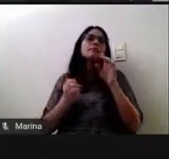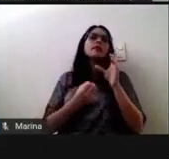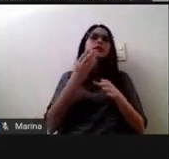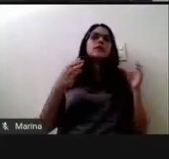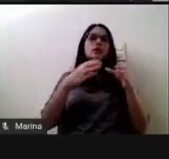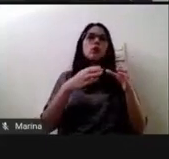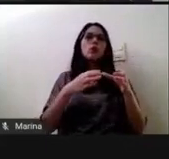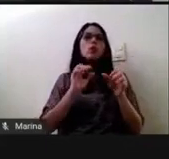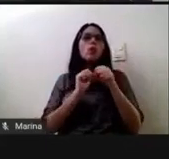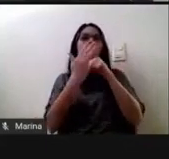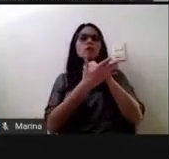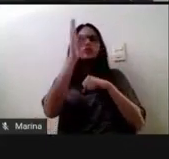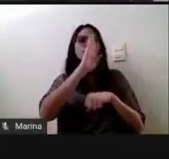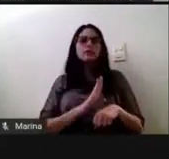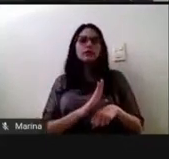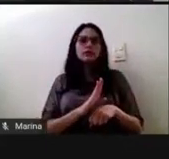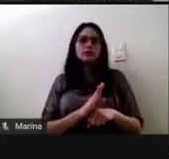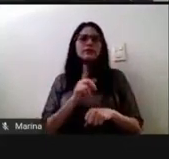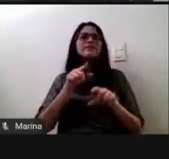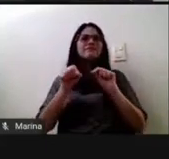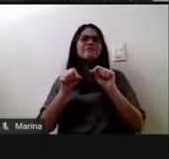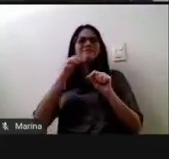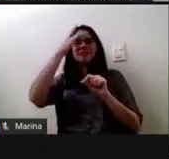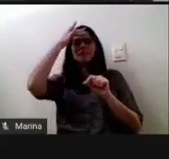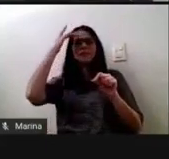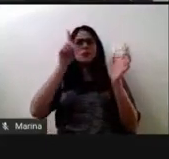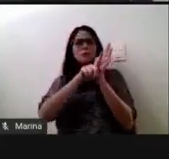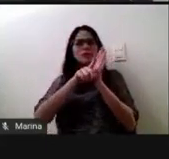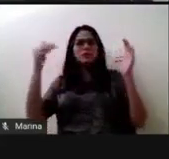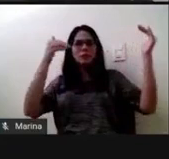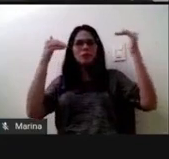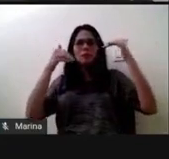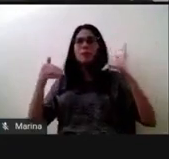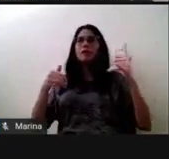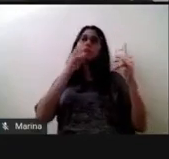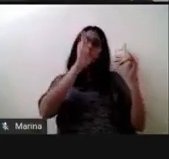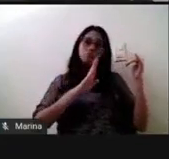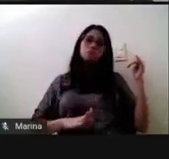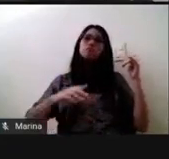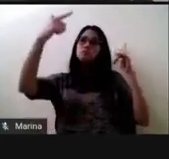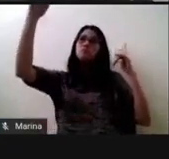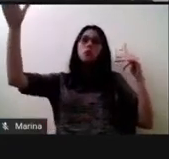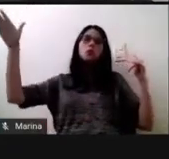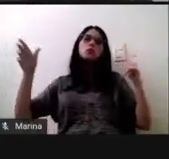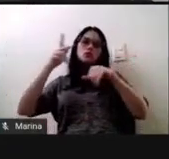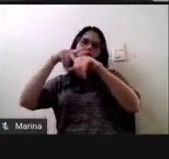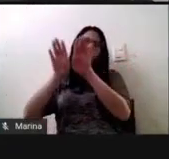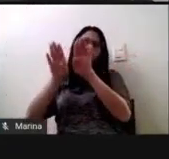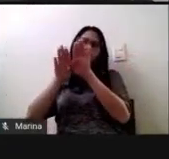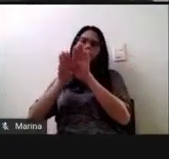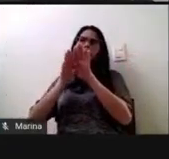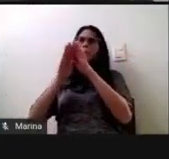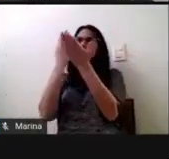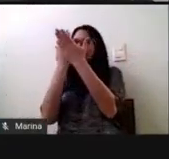de diversos pesquisadores, né, brasileiros e que estão fora do Brasil e dentro do Brasil e que divulgam dados confiáveis sobre